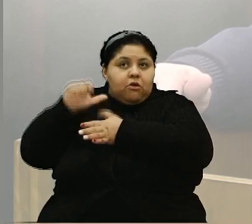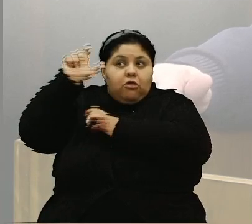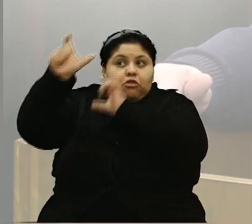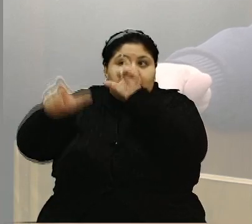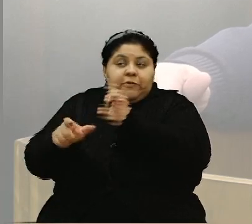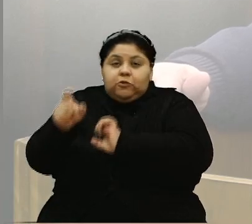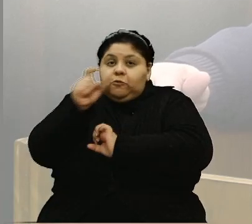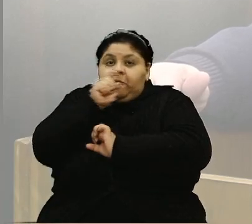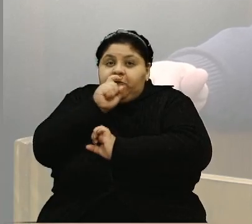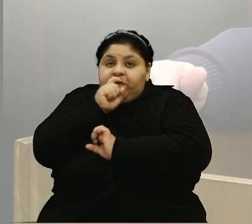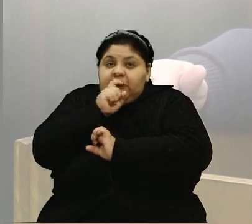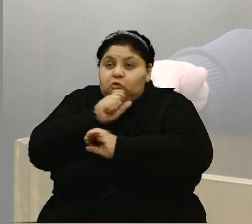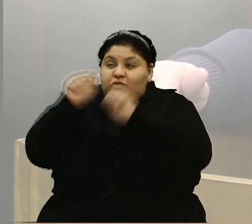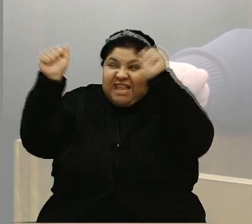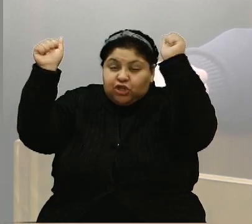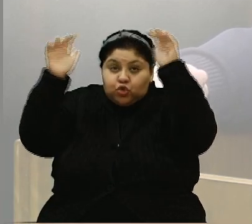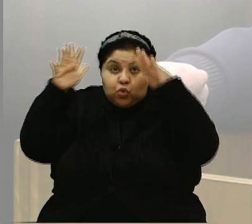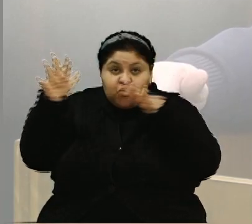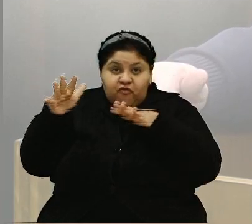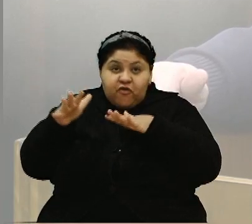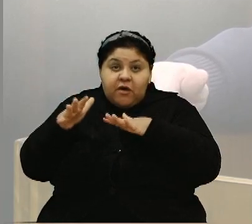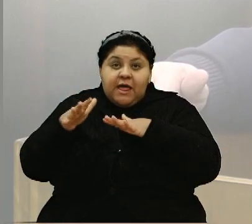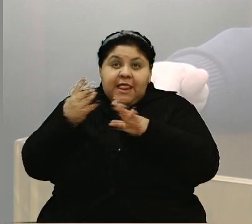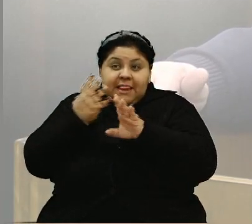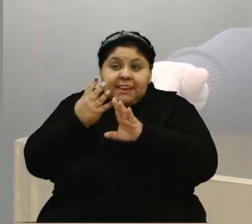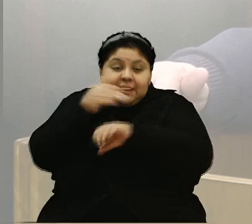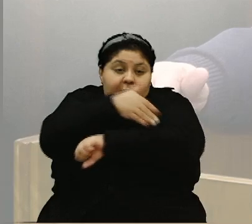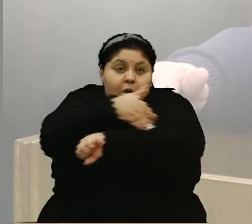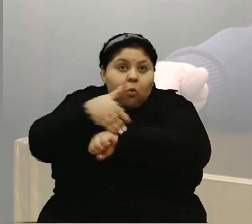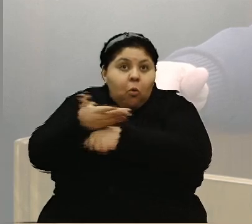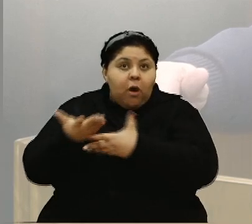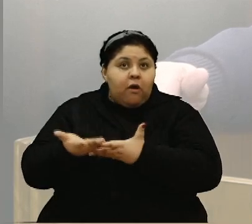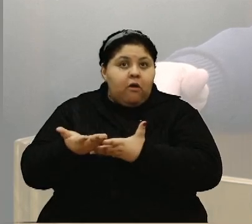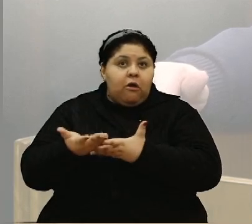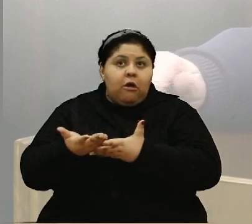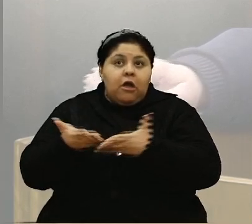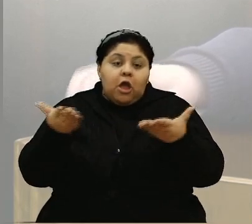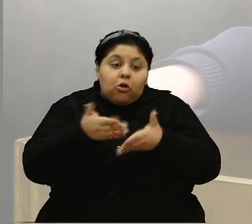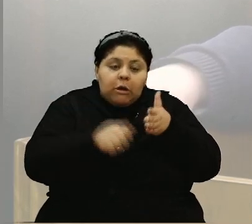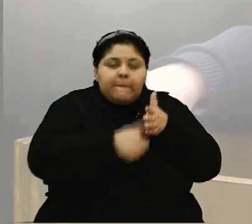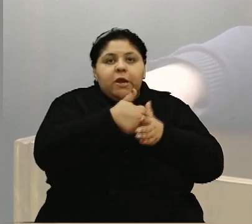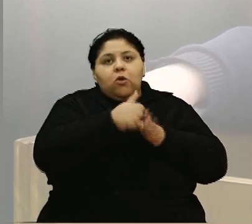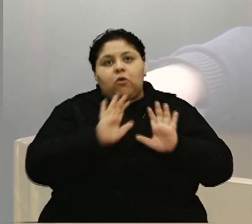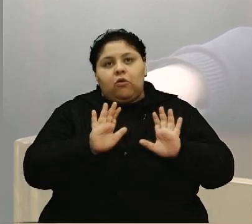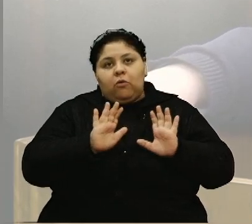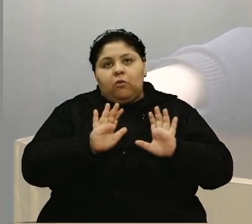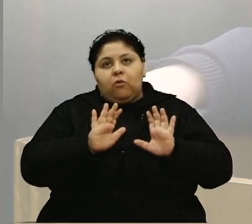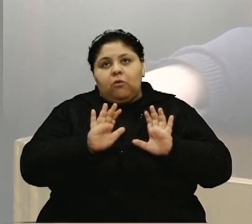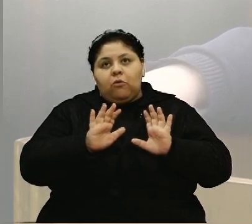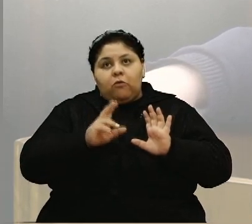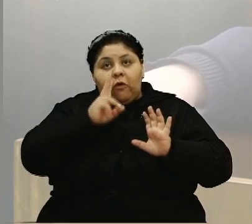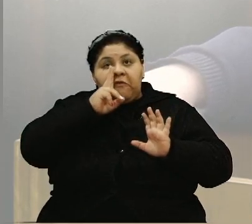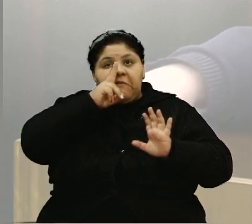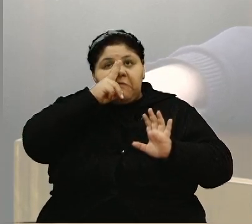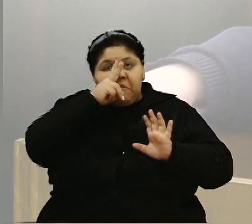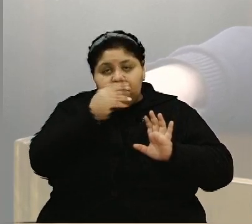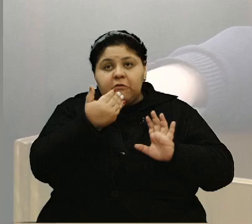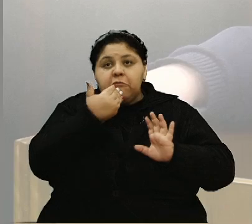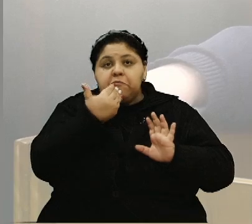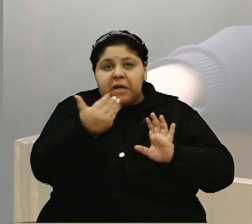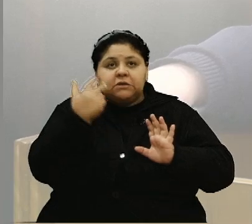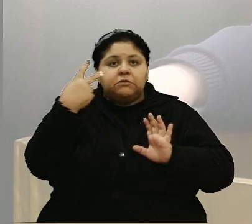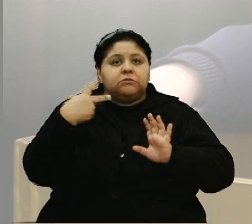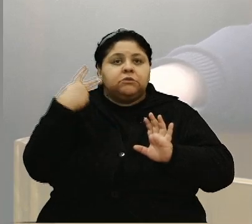frio, pessoas na chuva, pessoas na rua, e deu essa melhorada. Então vamos fazer força e peço aos colegas